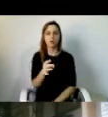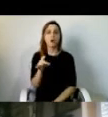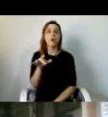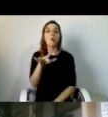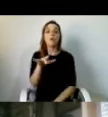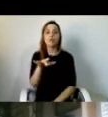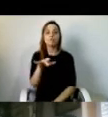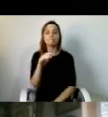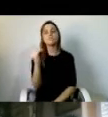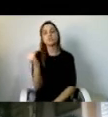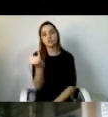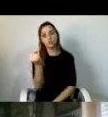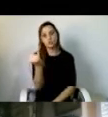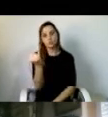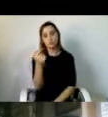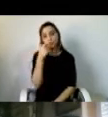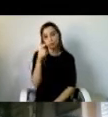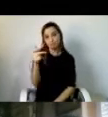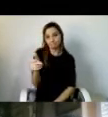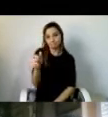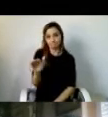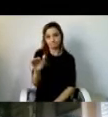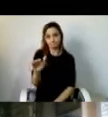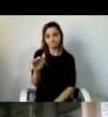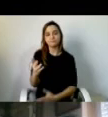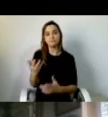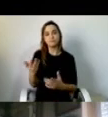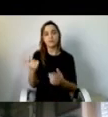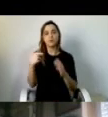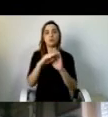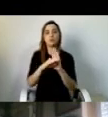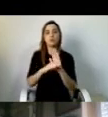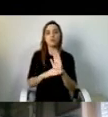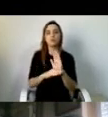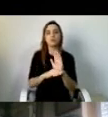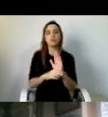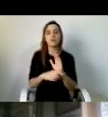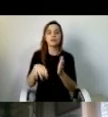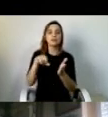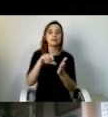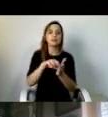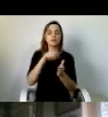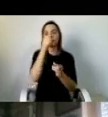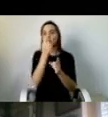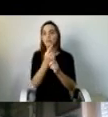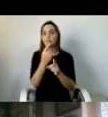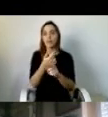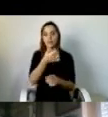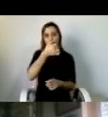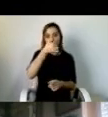em instituições onde elas estavam a frequentar programas de centros de atividades ocupacionais ou